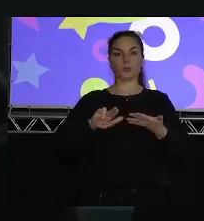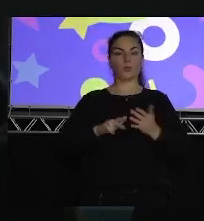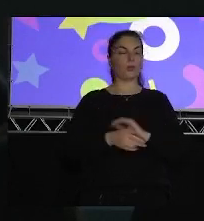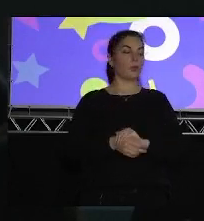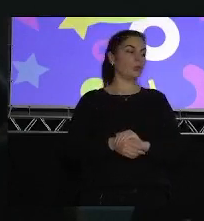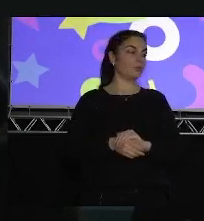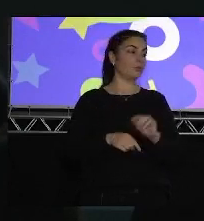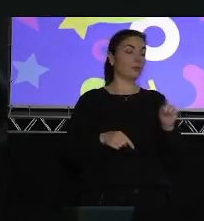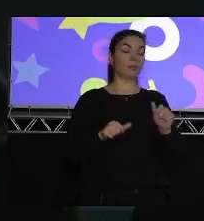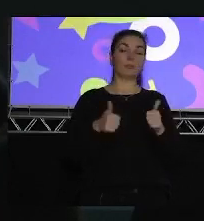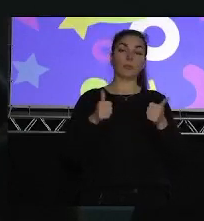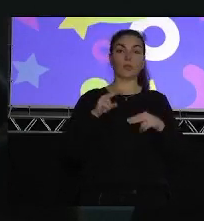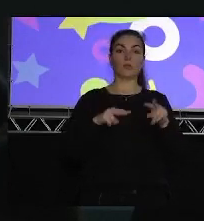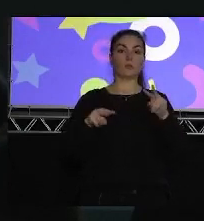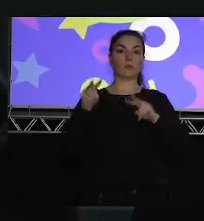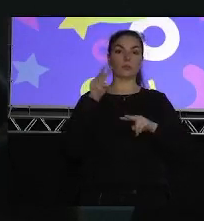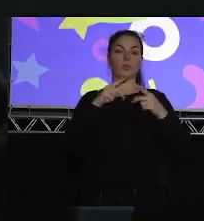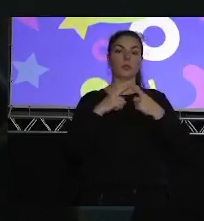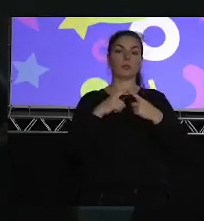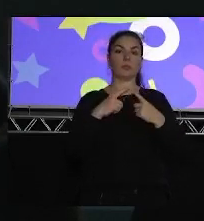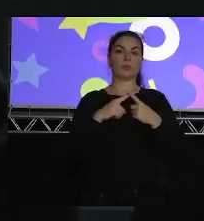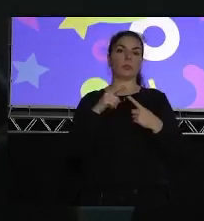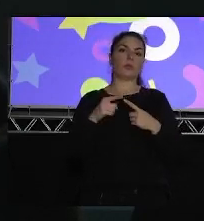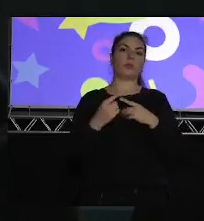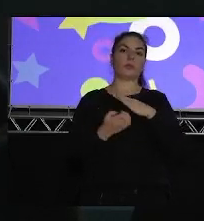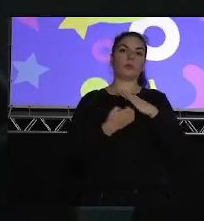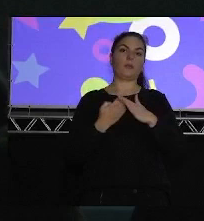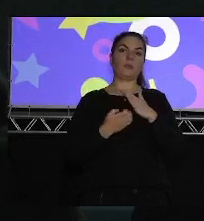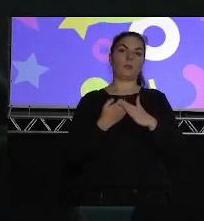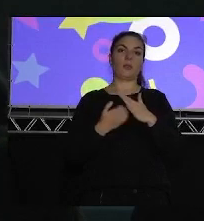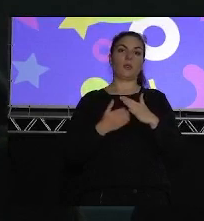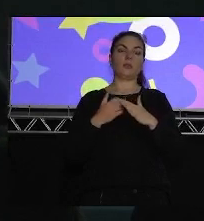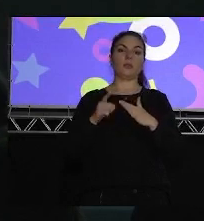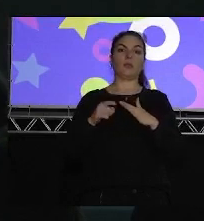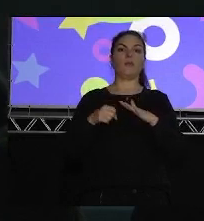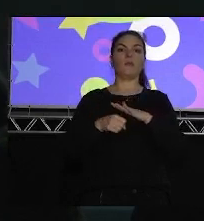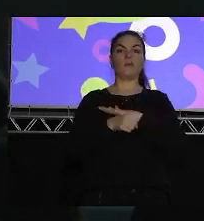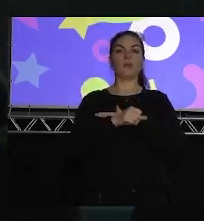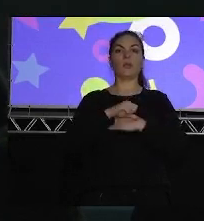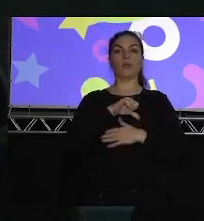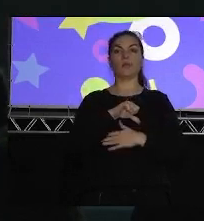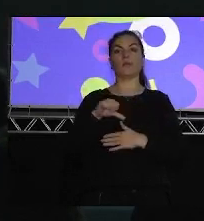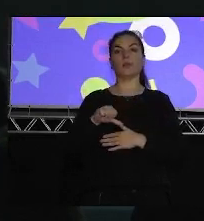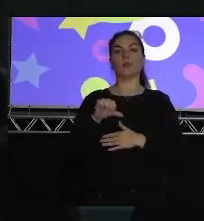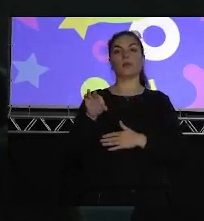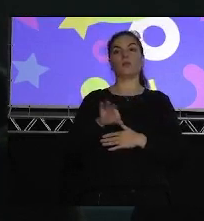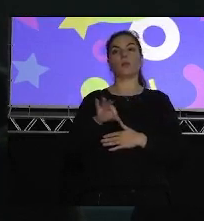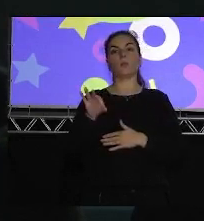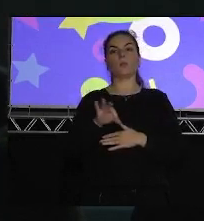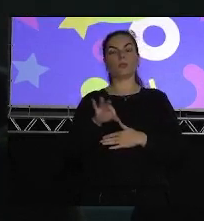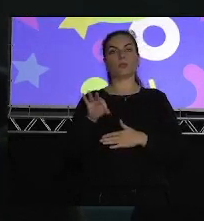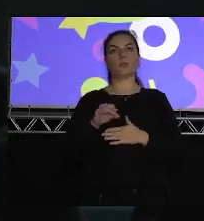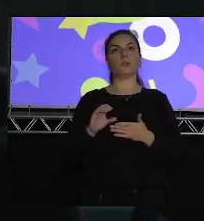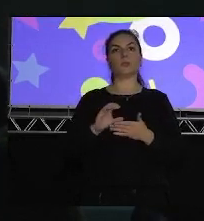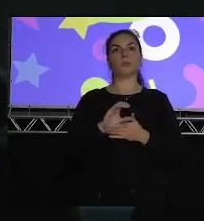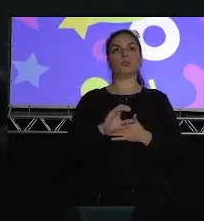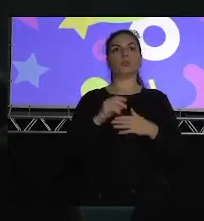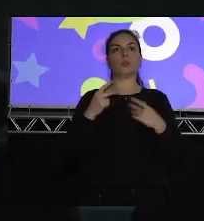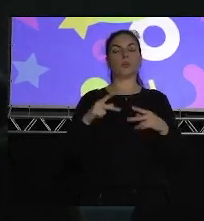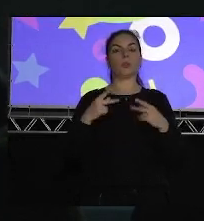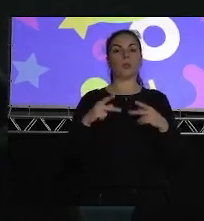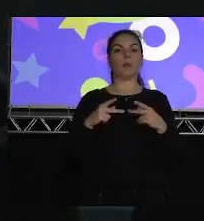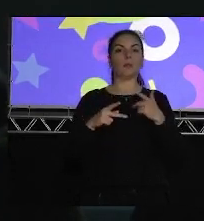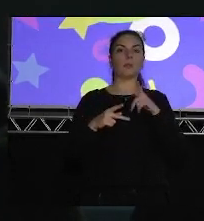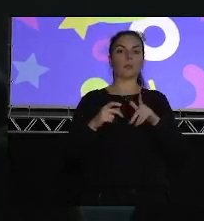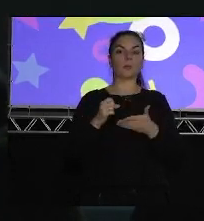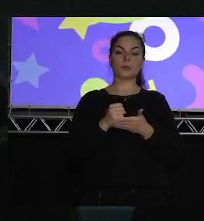uma visibilidade. A empresa não é ambidestra. Né? Ela investe aí 99% talvez do dinheiro e da energia dela para